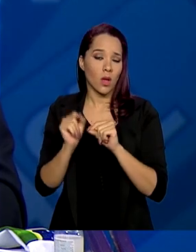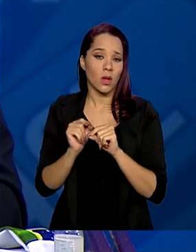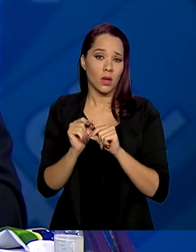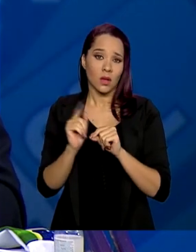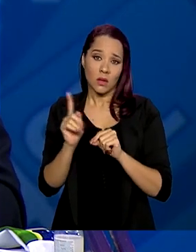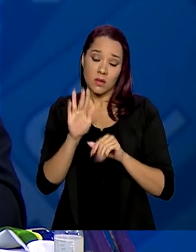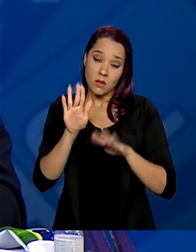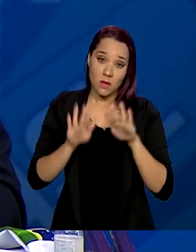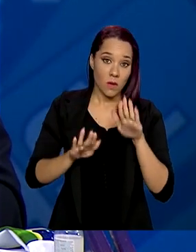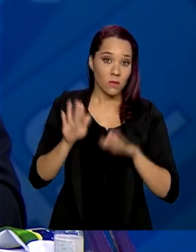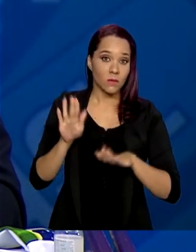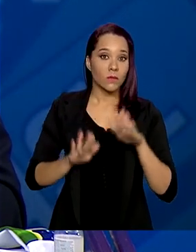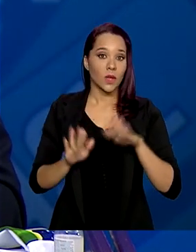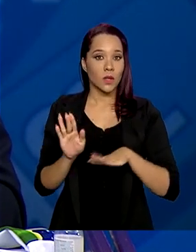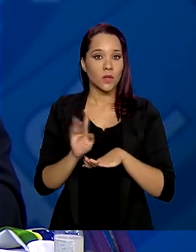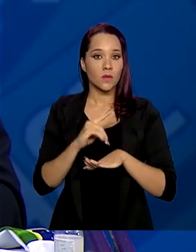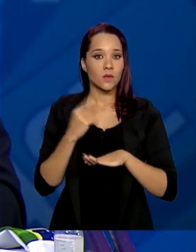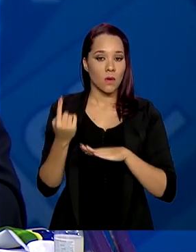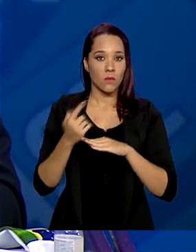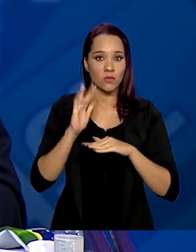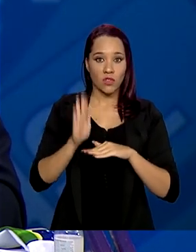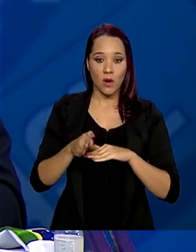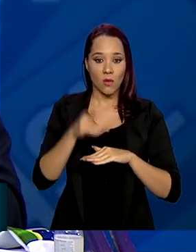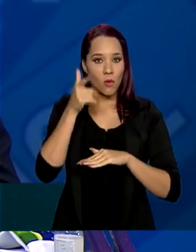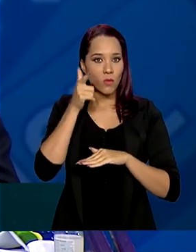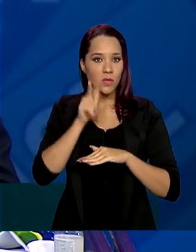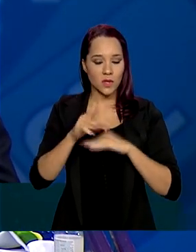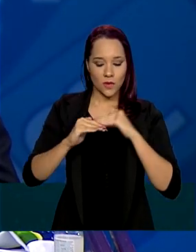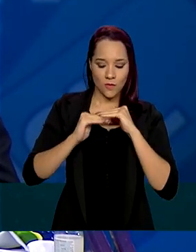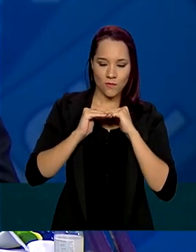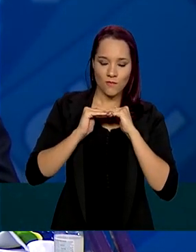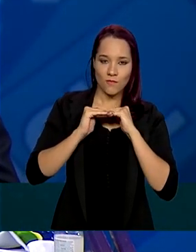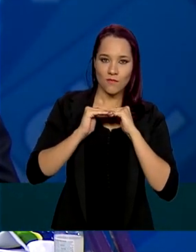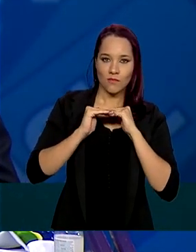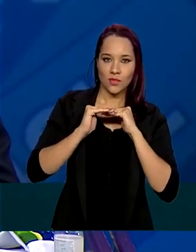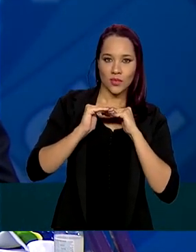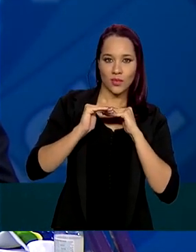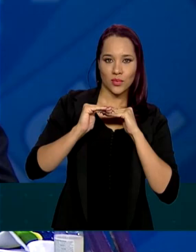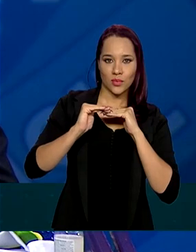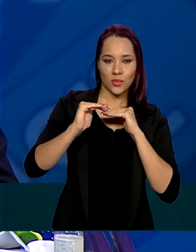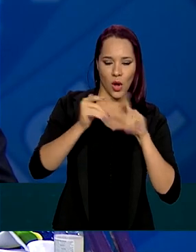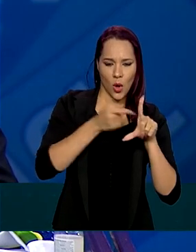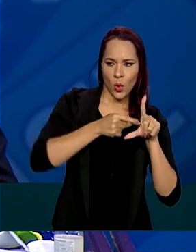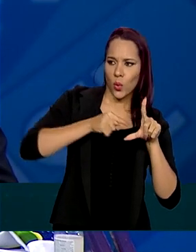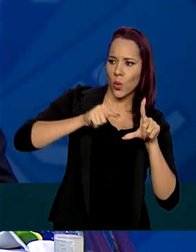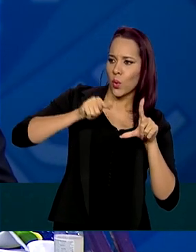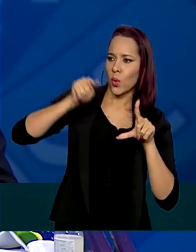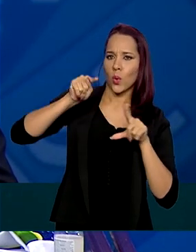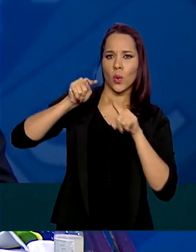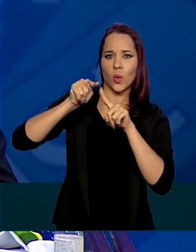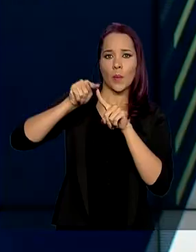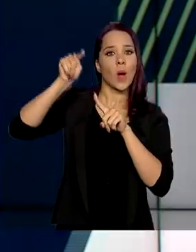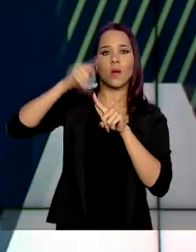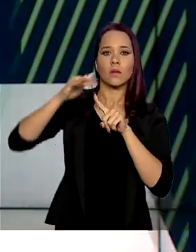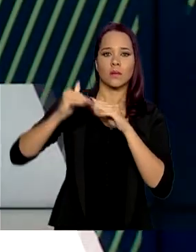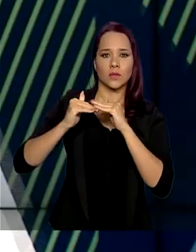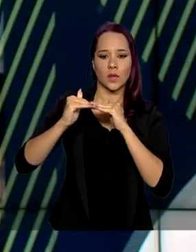estejamos chegando em uma estabilização dos casos.